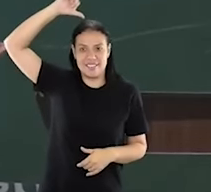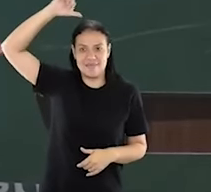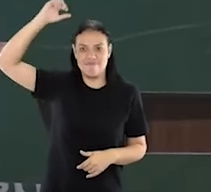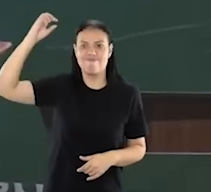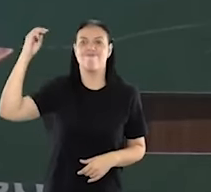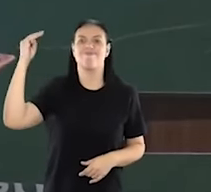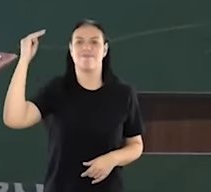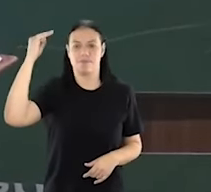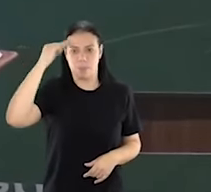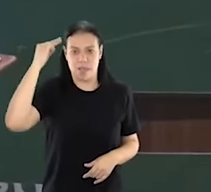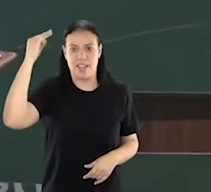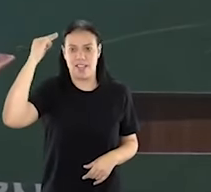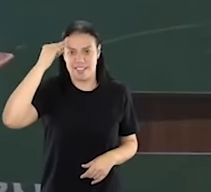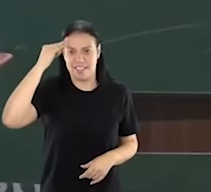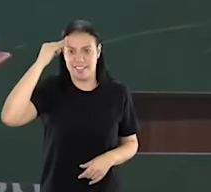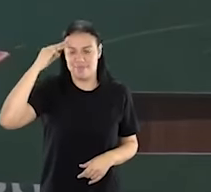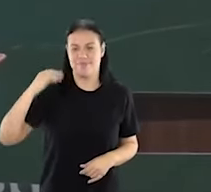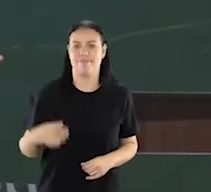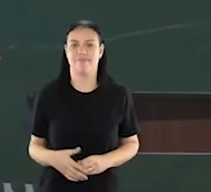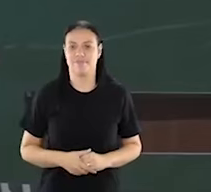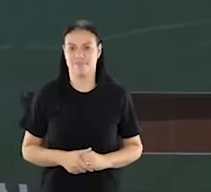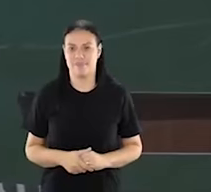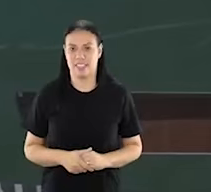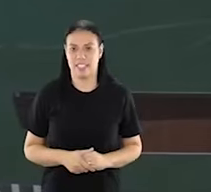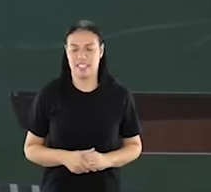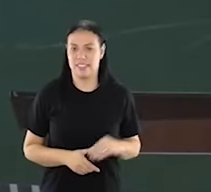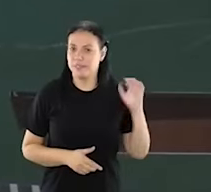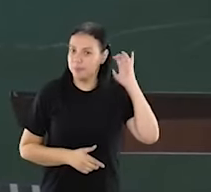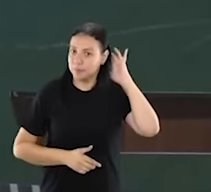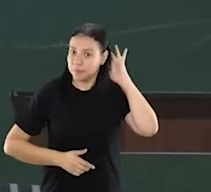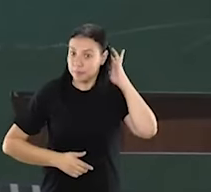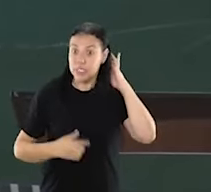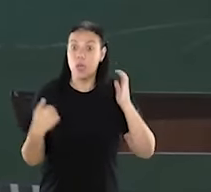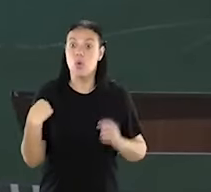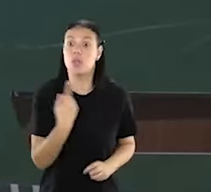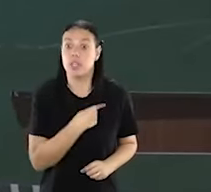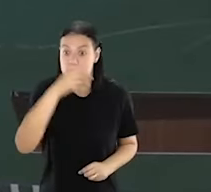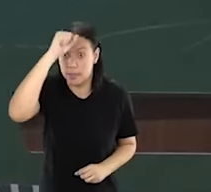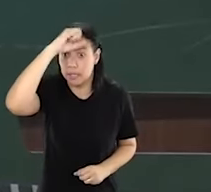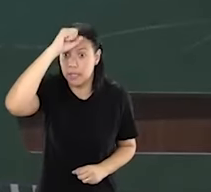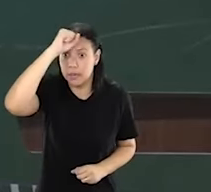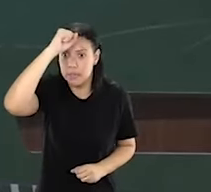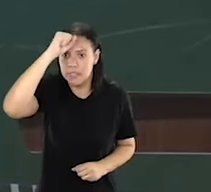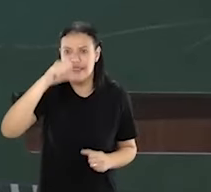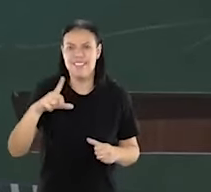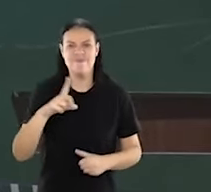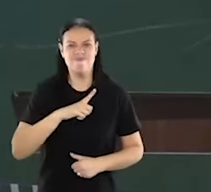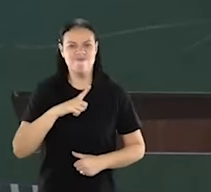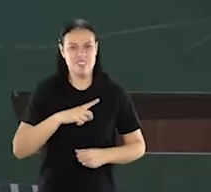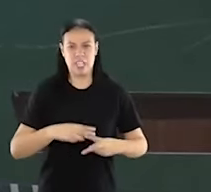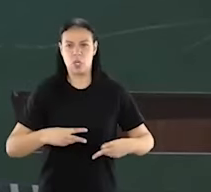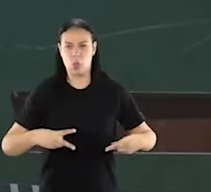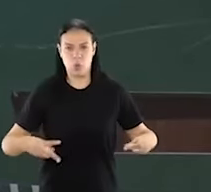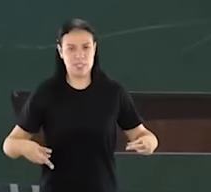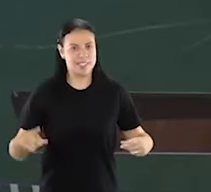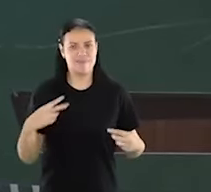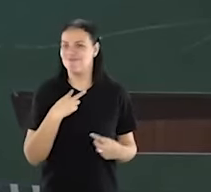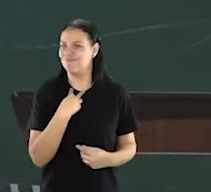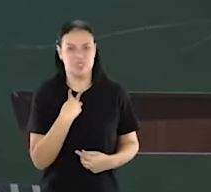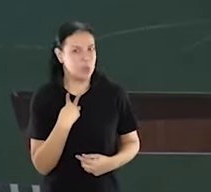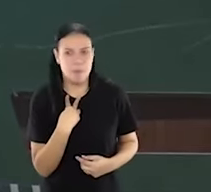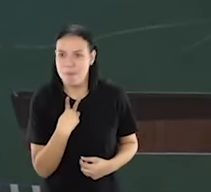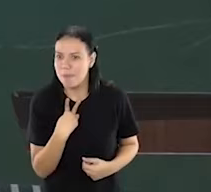Betânia. Sabe qual a lição que a gente aprende? Há coisas que não podem esperar. Ou você faz hoje, você nunca mais vai conseguir